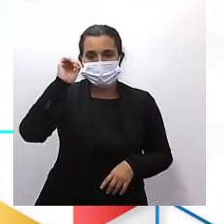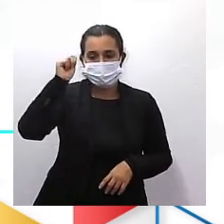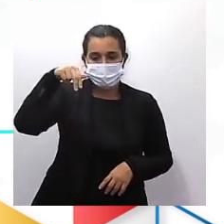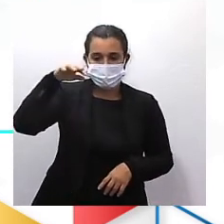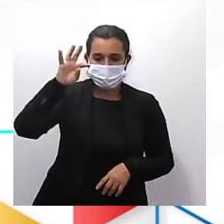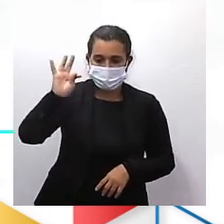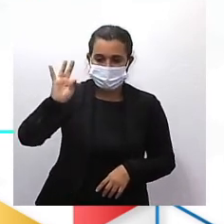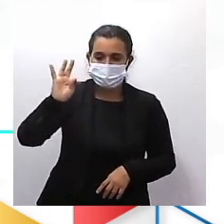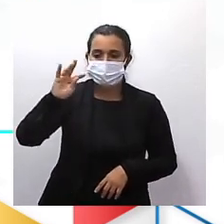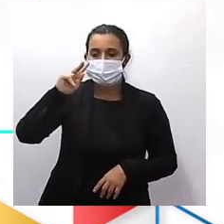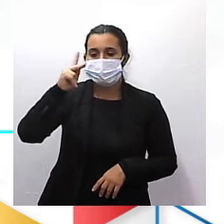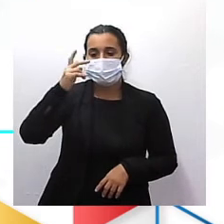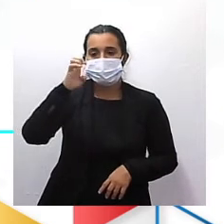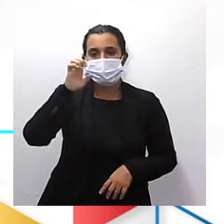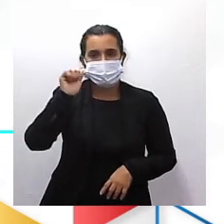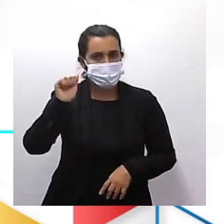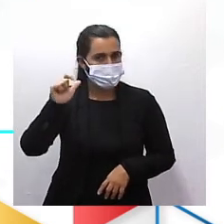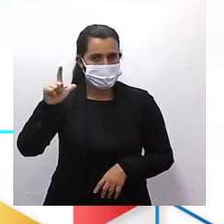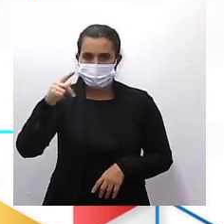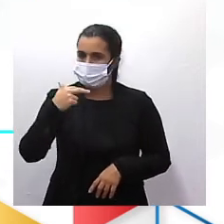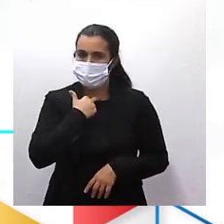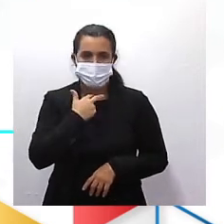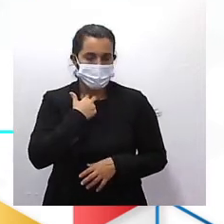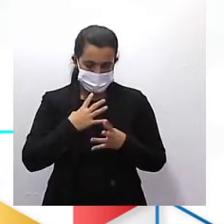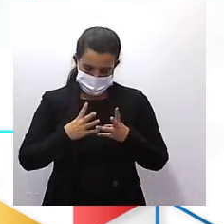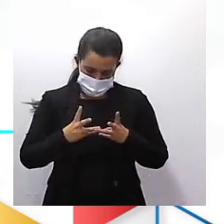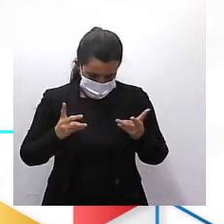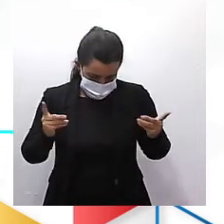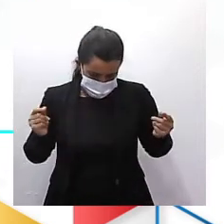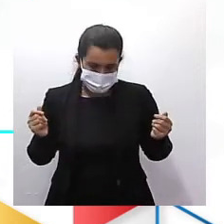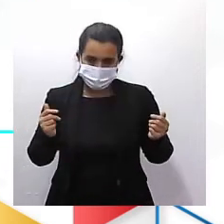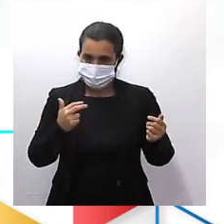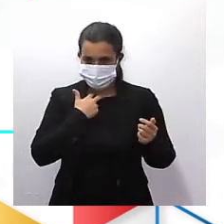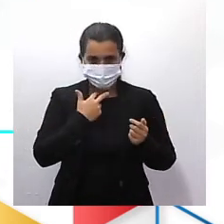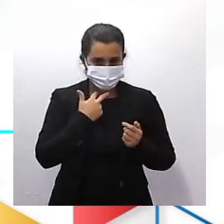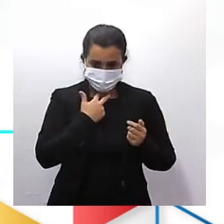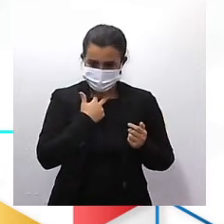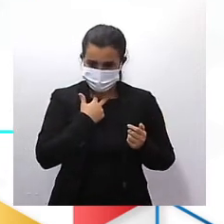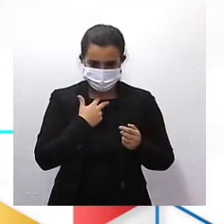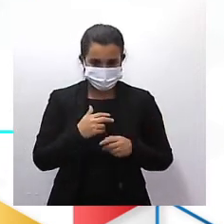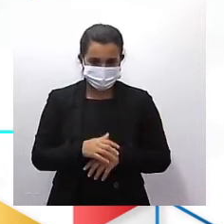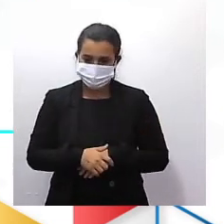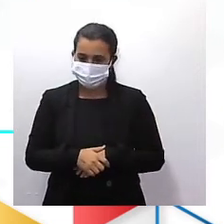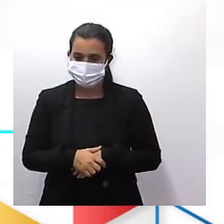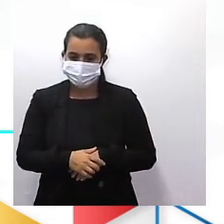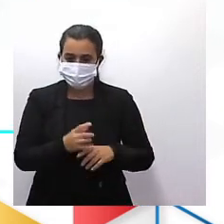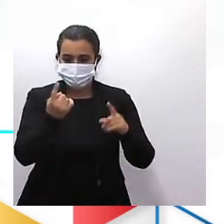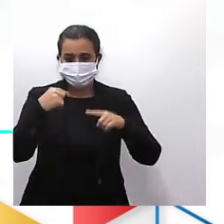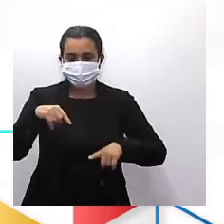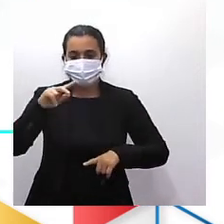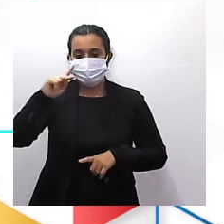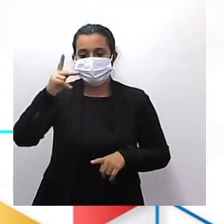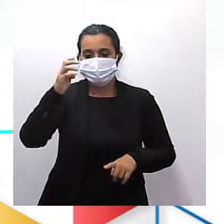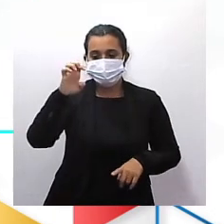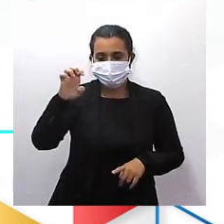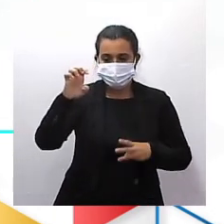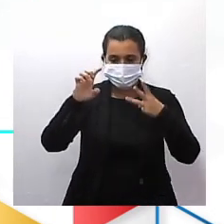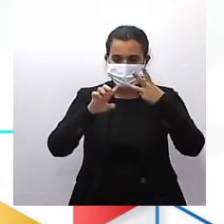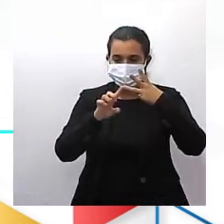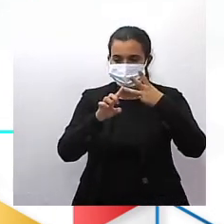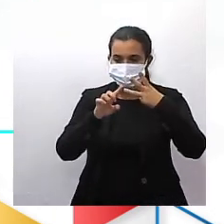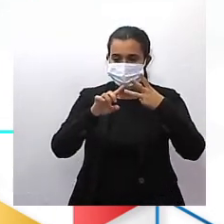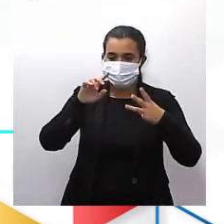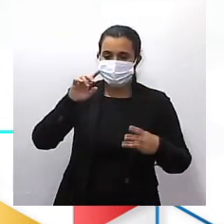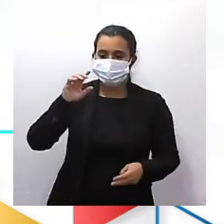ele não pode curar a si mesmo, ou ela mesma, dependendo da situação com outra pessoa. He can handle electric energy, ele